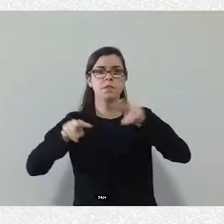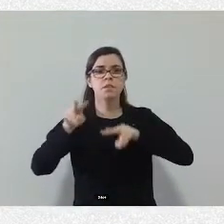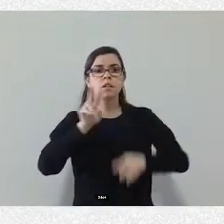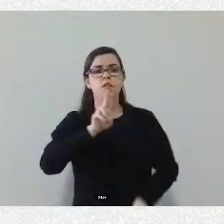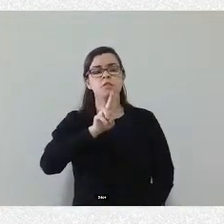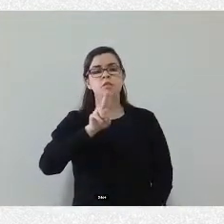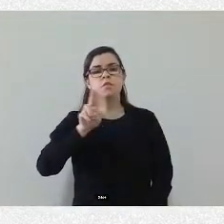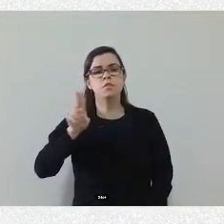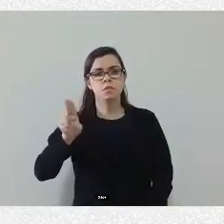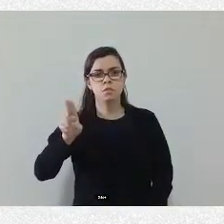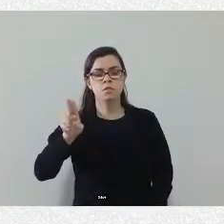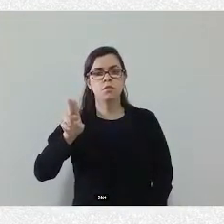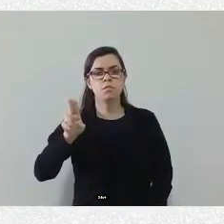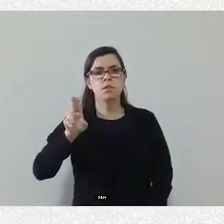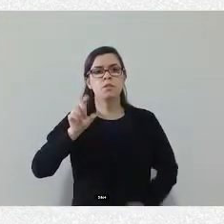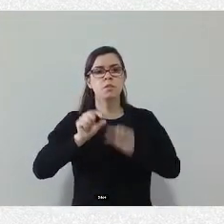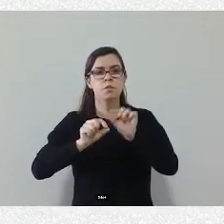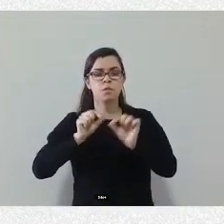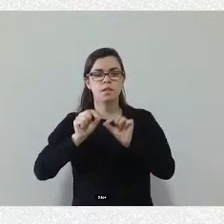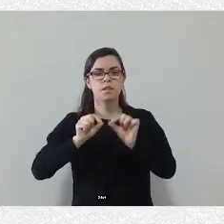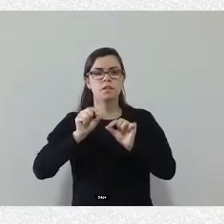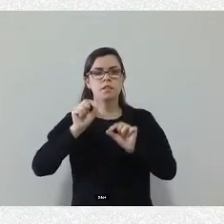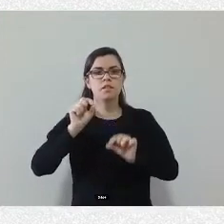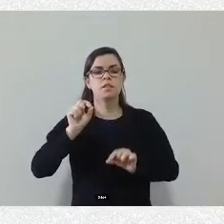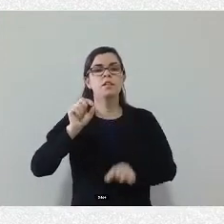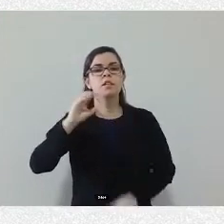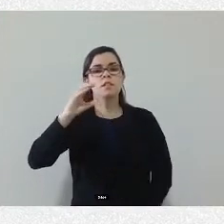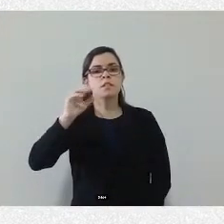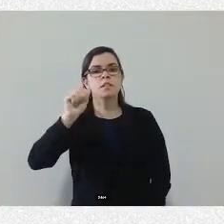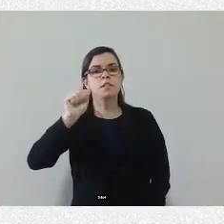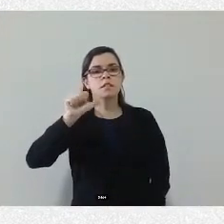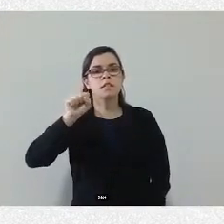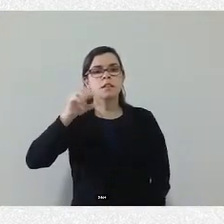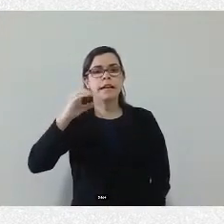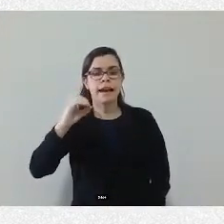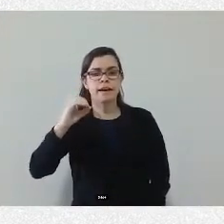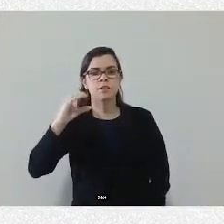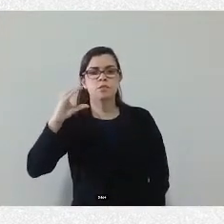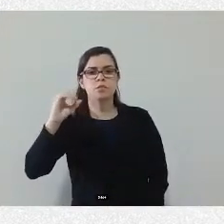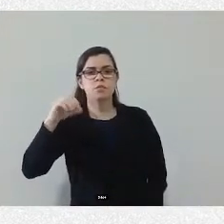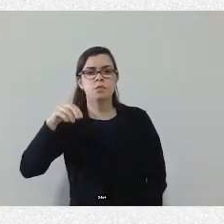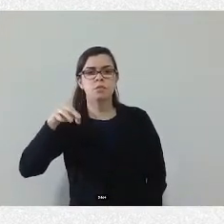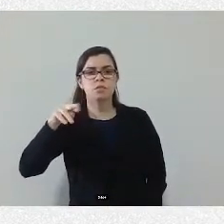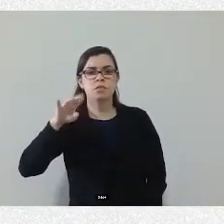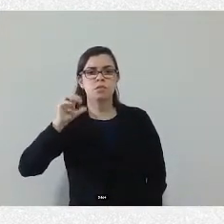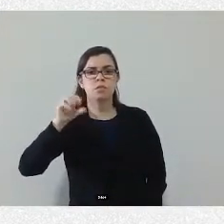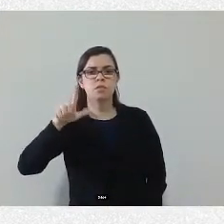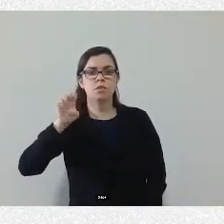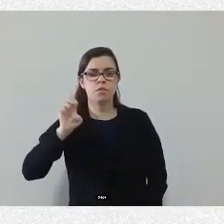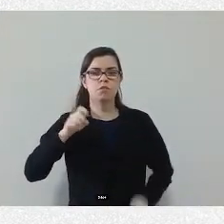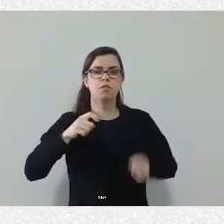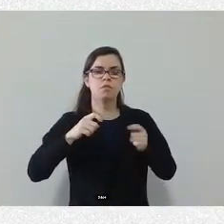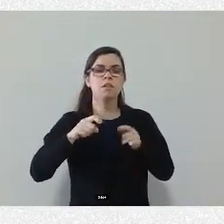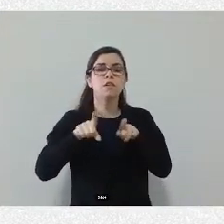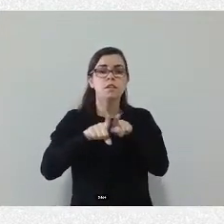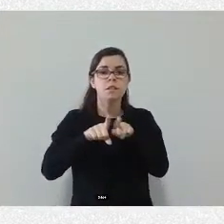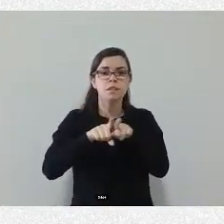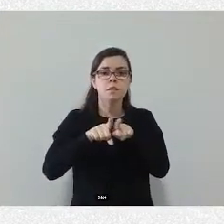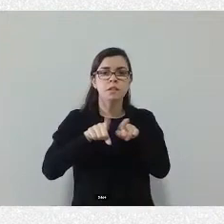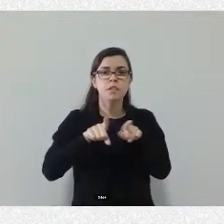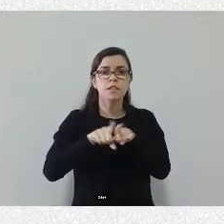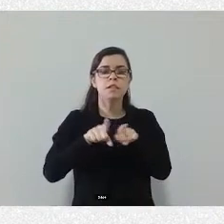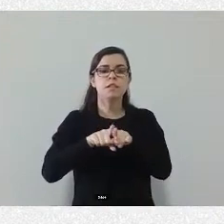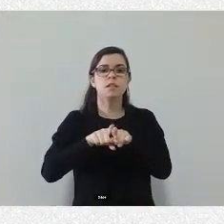com delineamento híbrido. Ele é um estudo de caso-controle com um segmento de um ano daquelas pessoas que